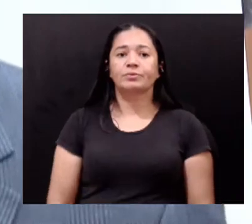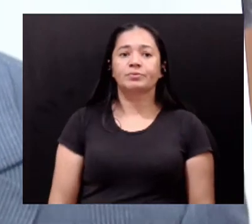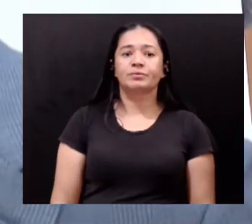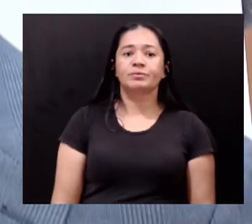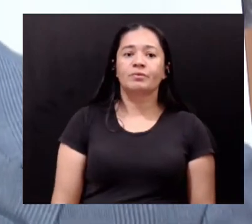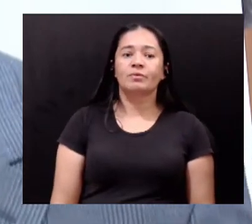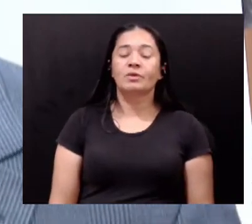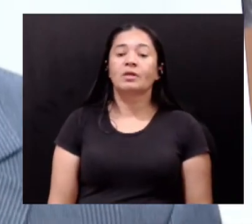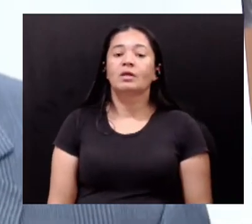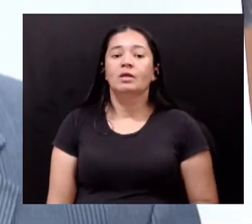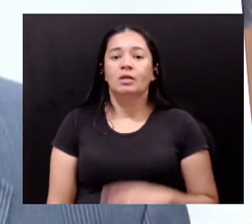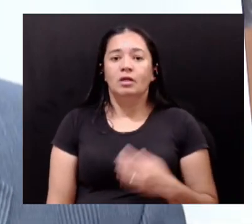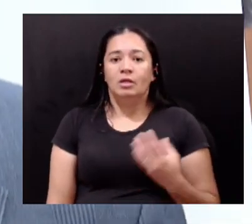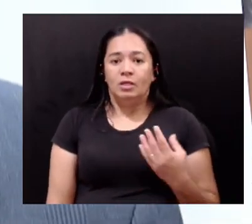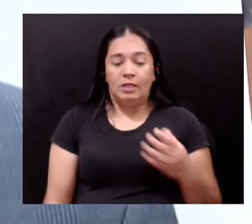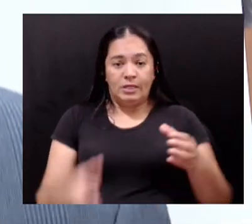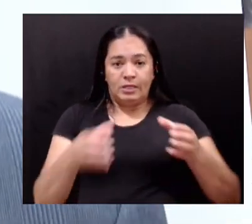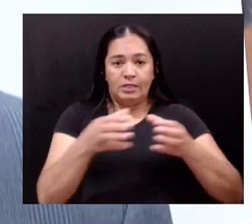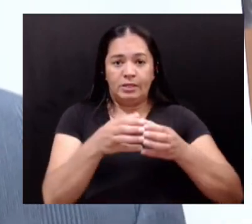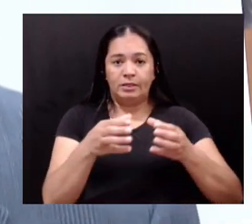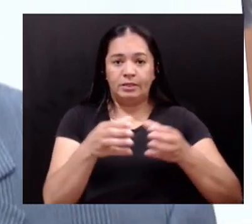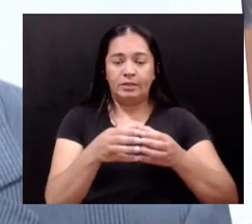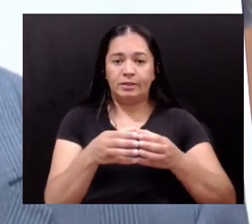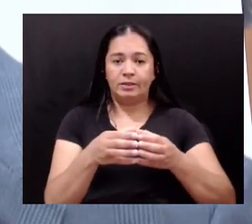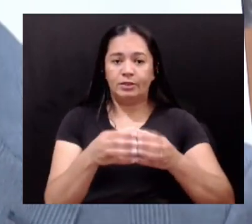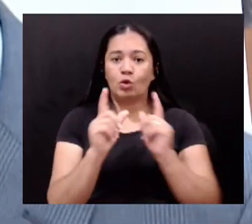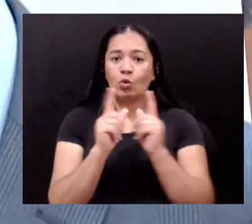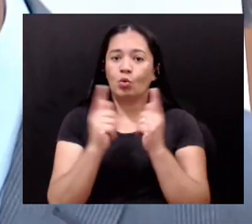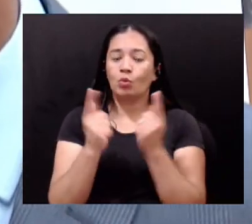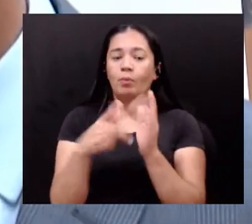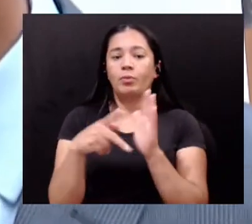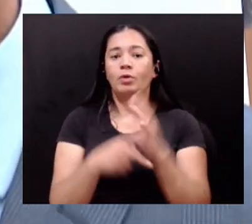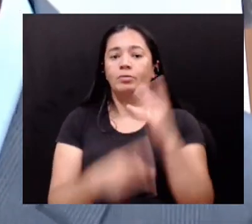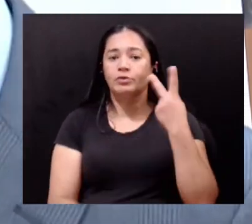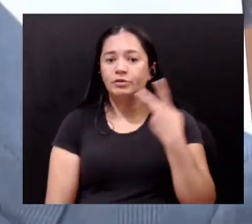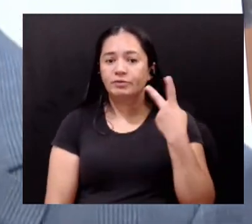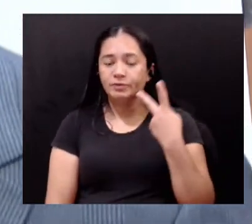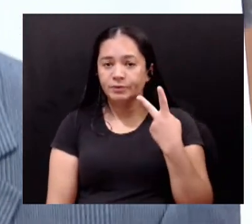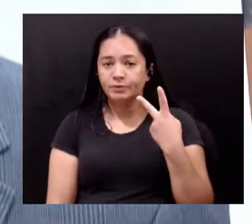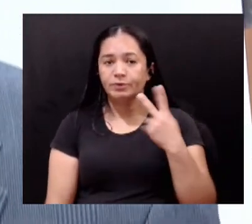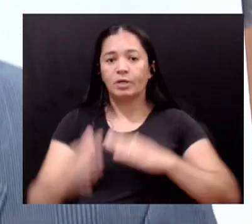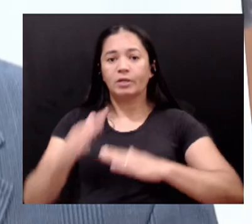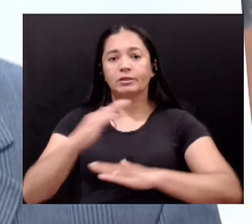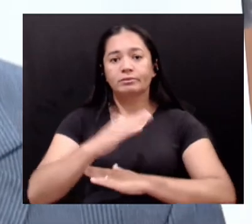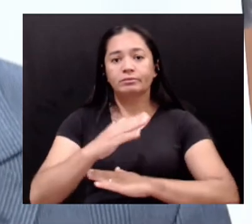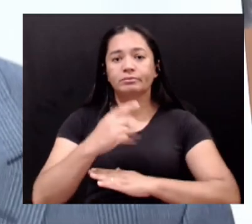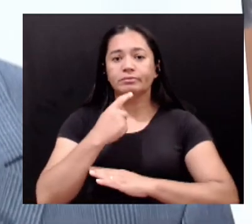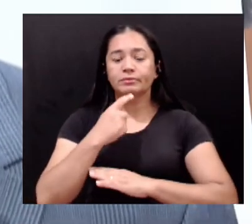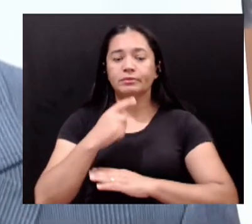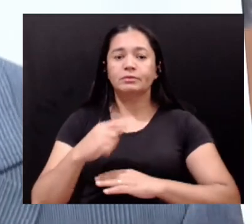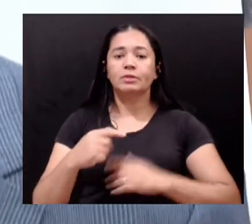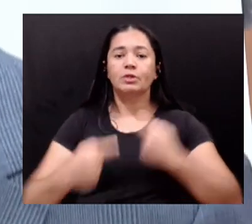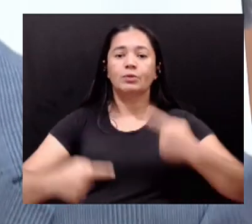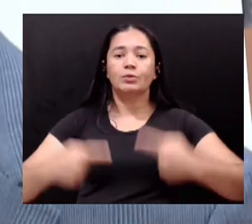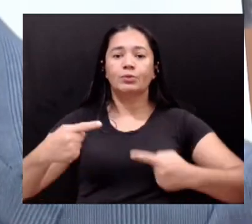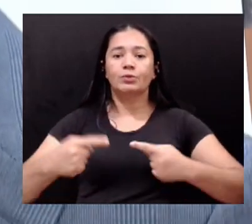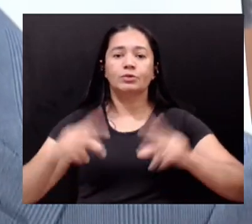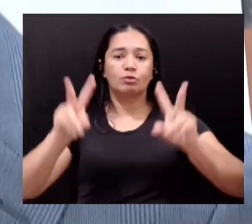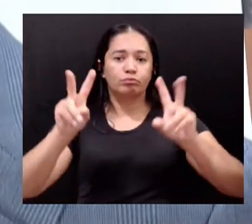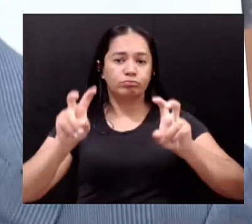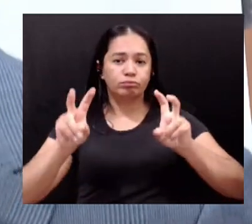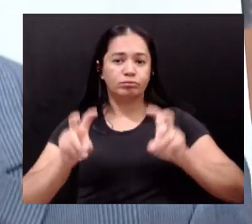essa comissão é um grupo de vereadores aqui da casa para poder discutir os assuntos sobre moradia